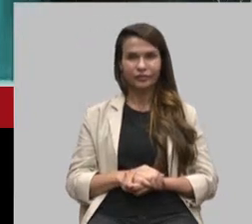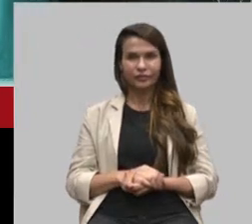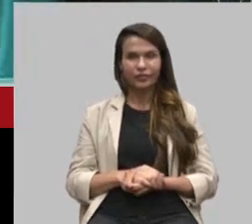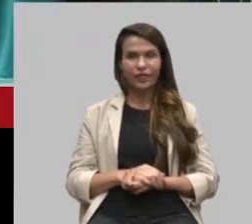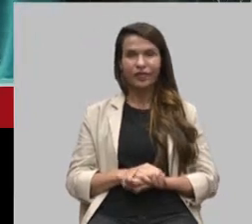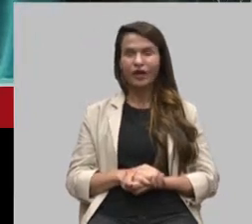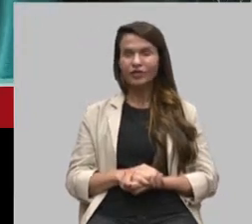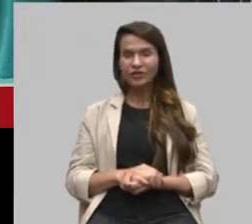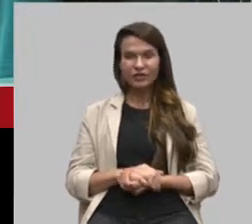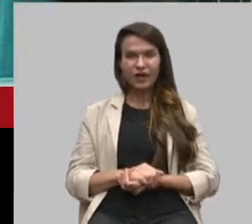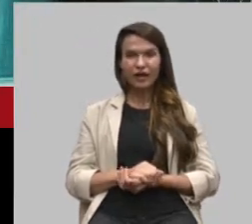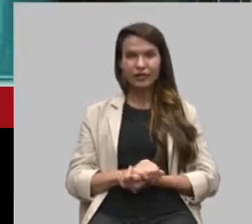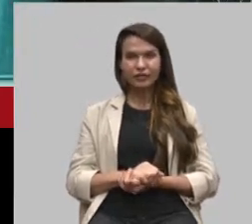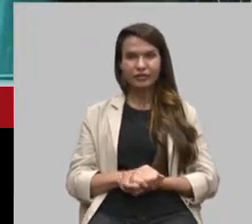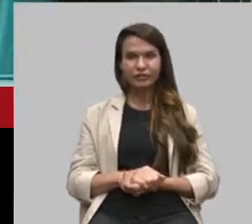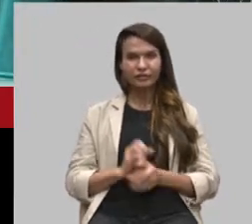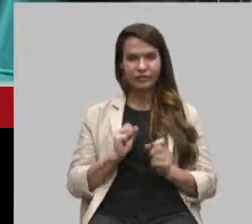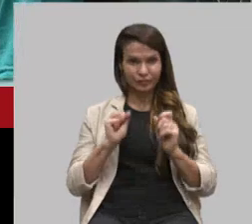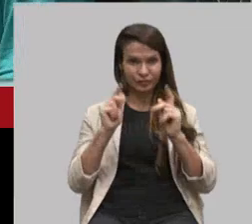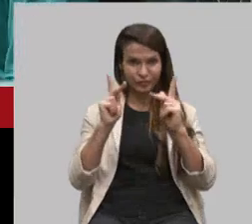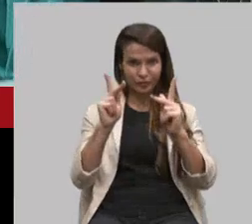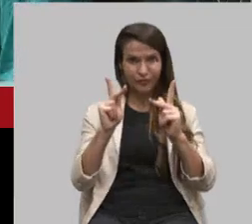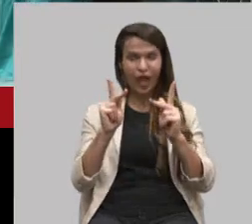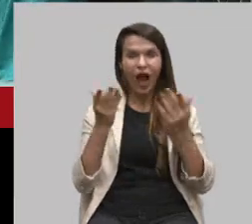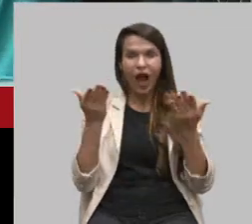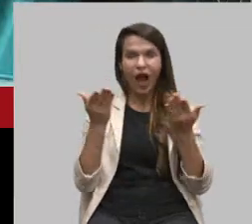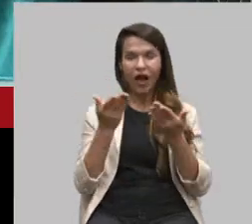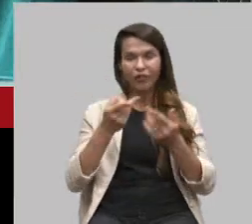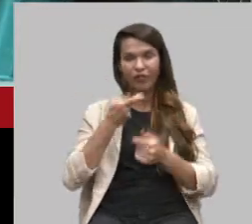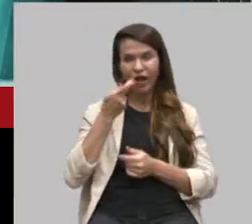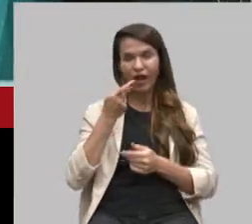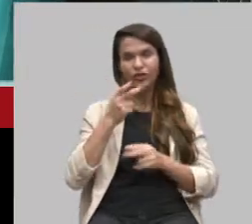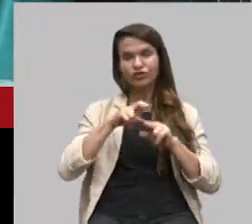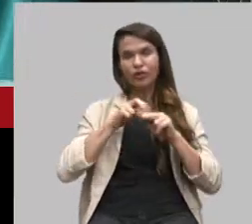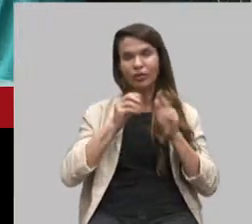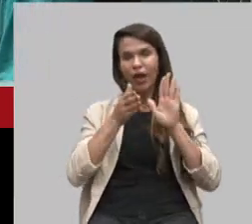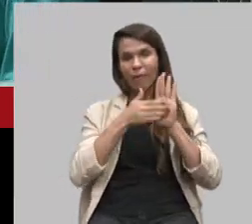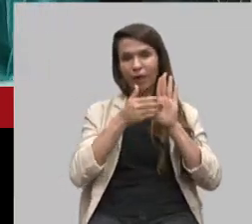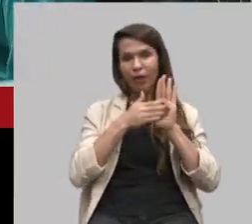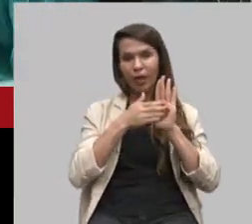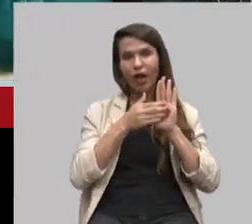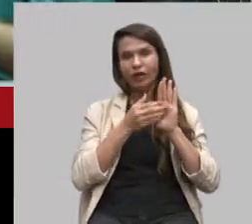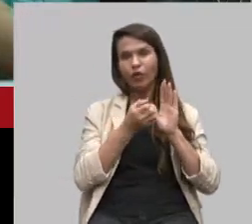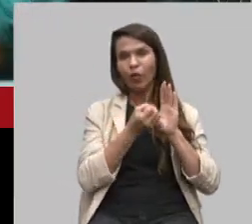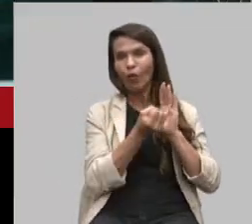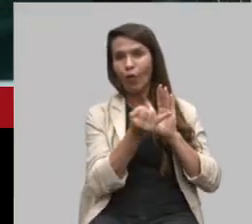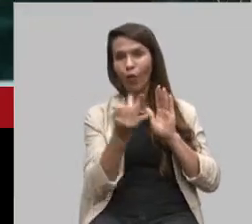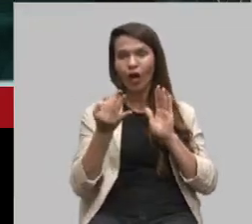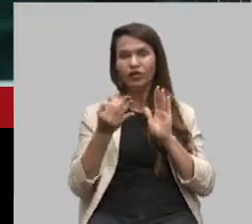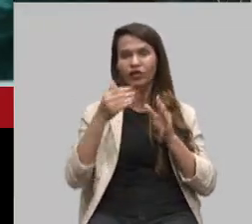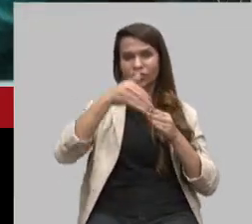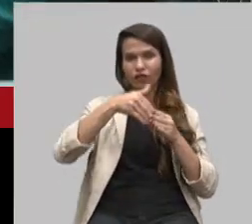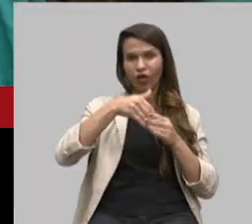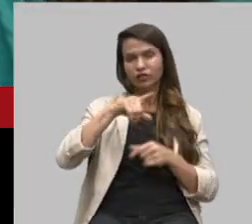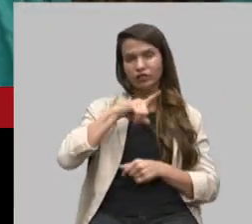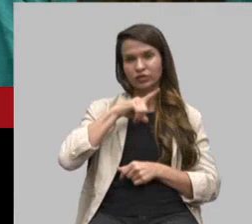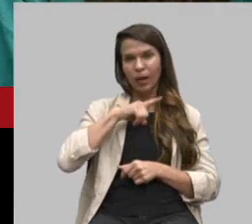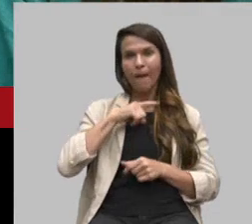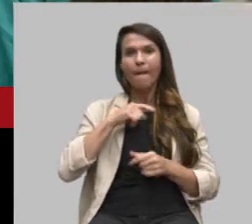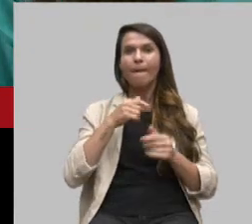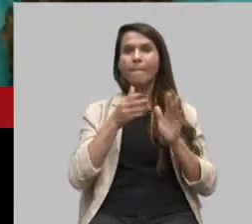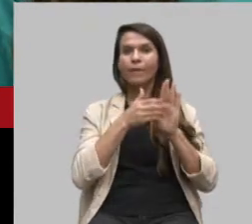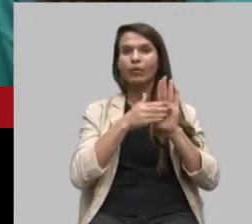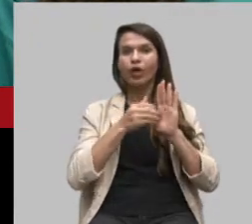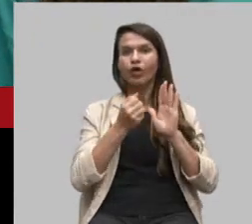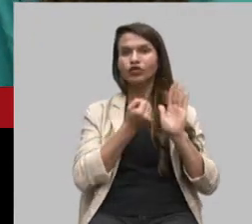obrigada Ok nós vamos falar agora as propostas e a quantidade de votos que elas receberam proposta número 1